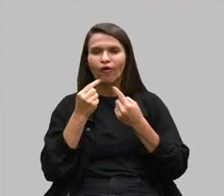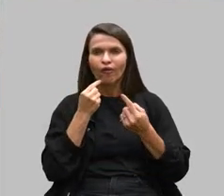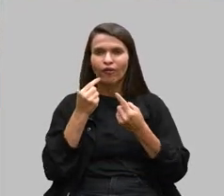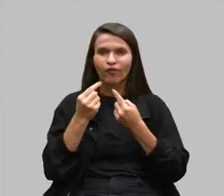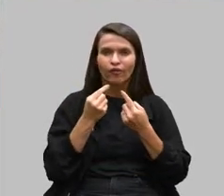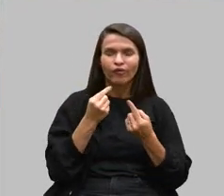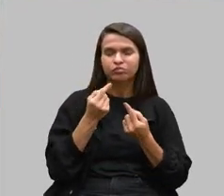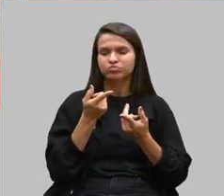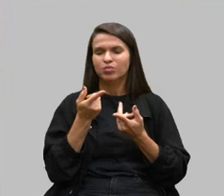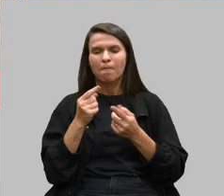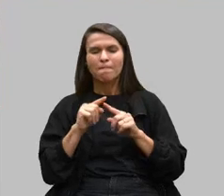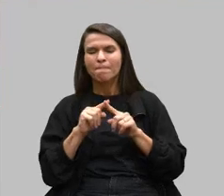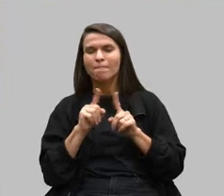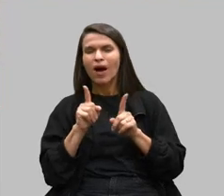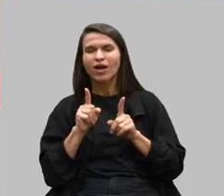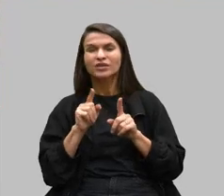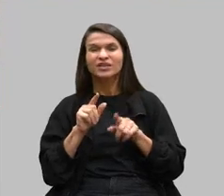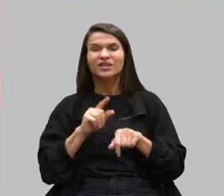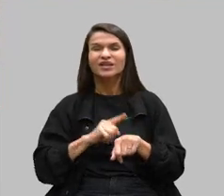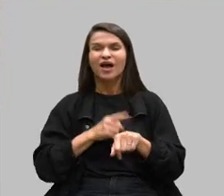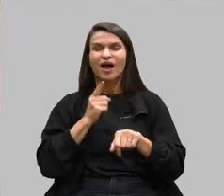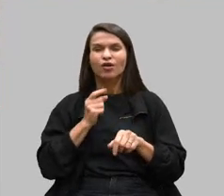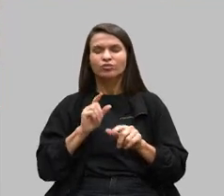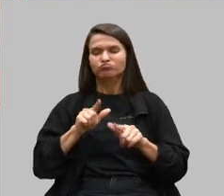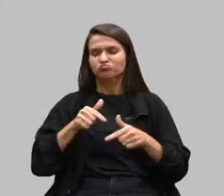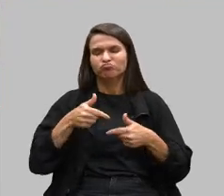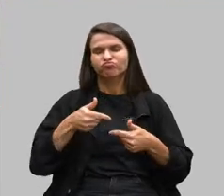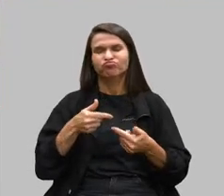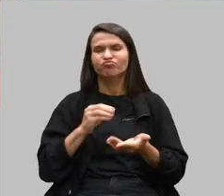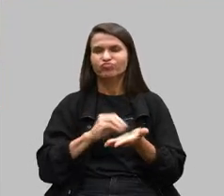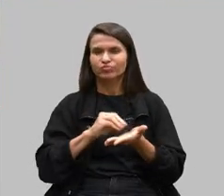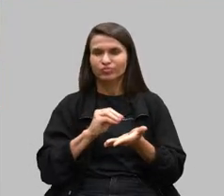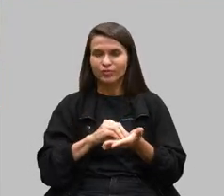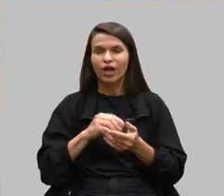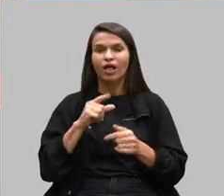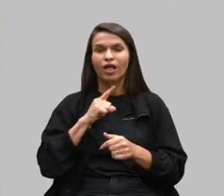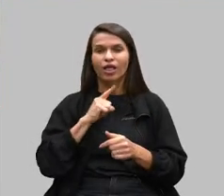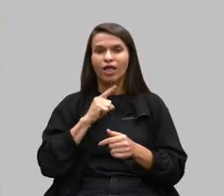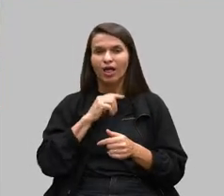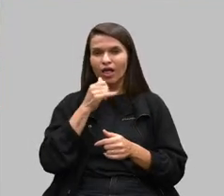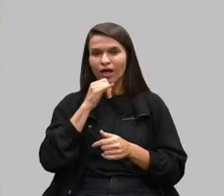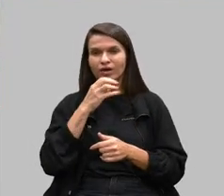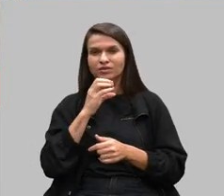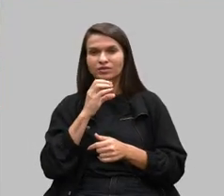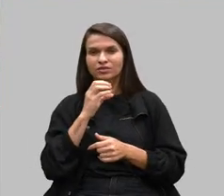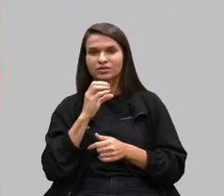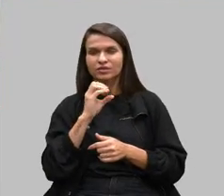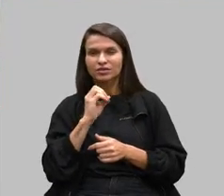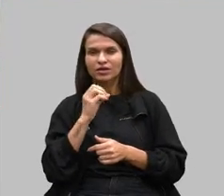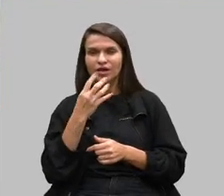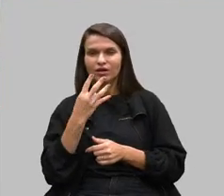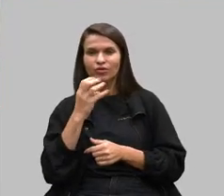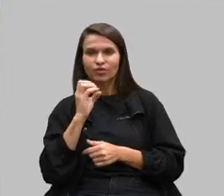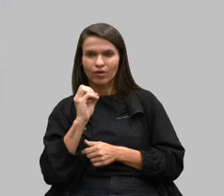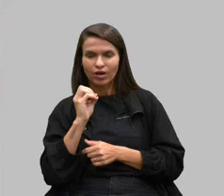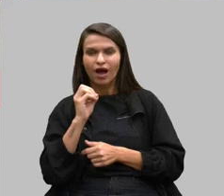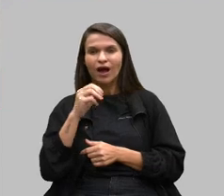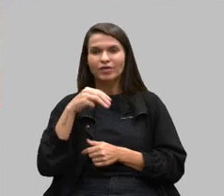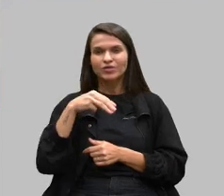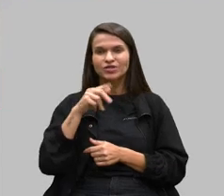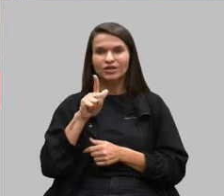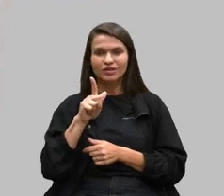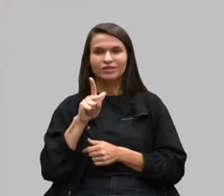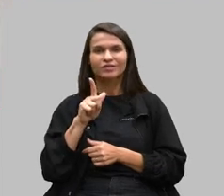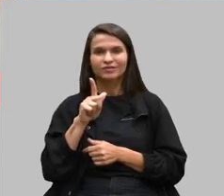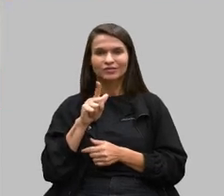bonita para cá mas na hora de agir é nada nós temos a MG 040 que corta com a a mg15